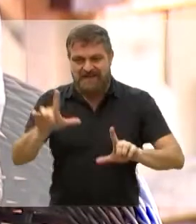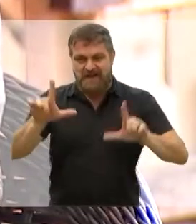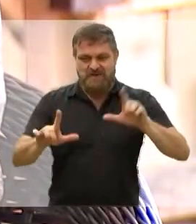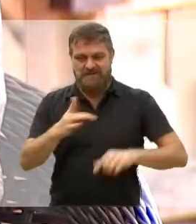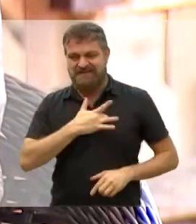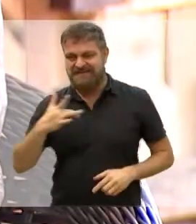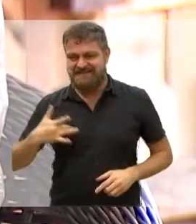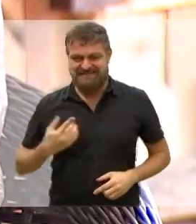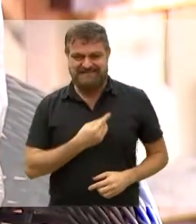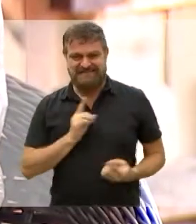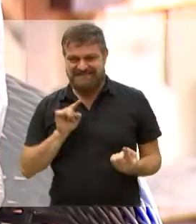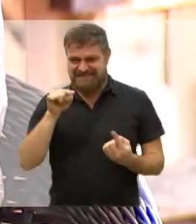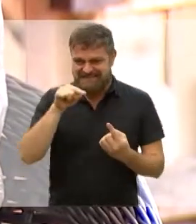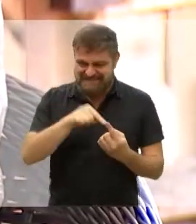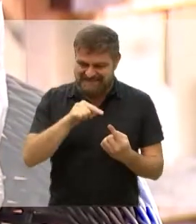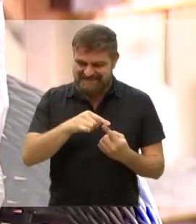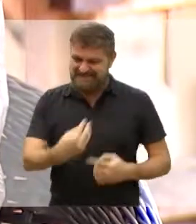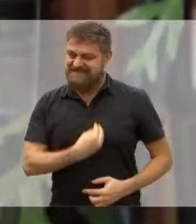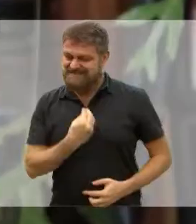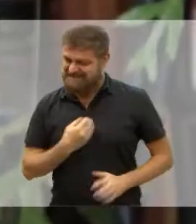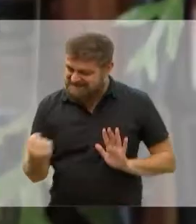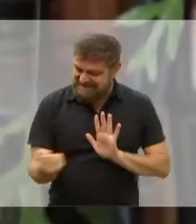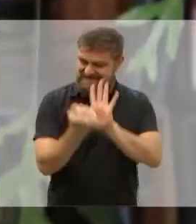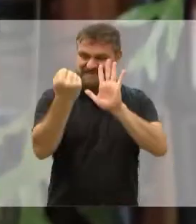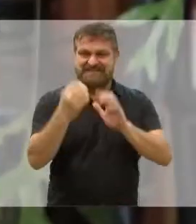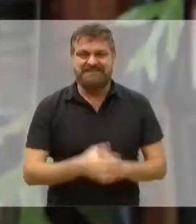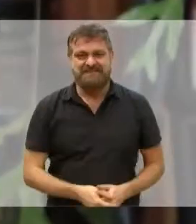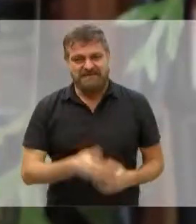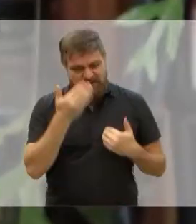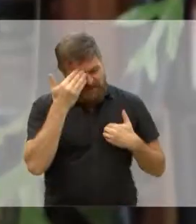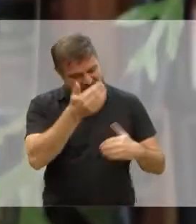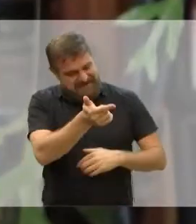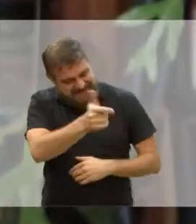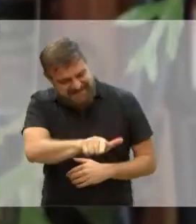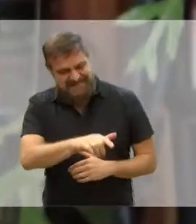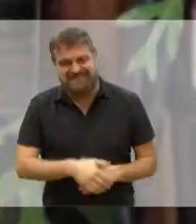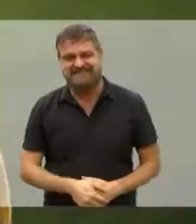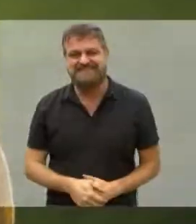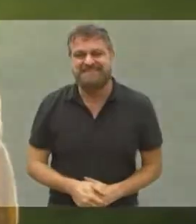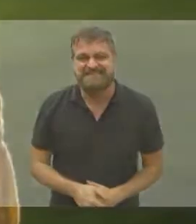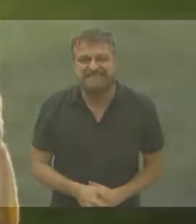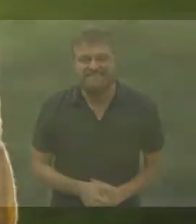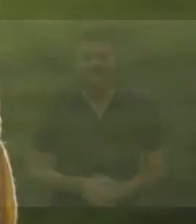é Vida marca presença nesse mês. Matheus, mais uma vez, obrigada. Eu que agradeço.